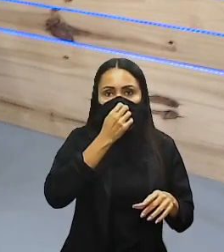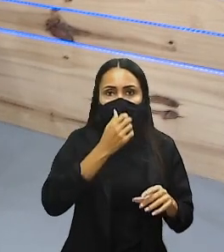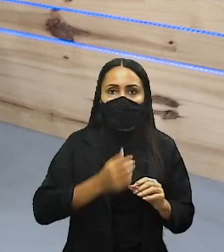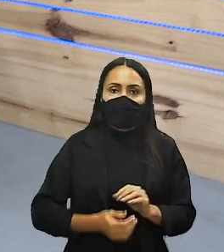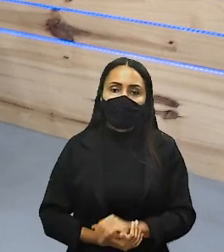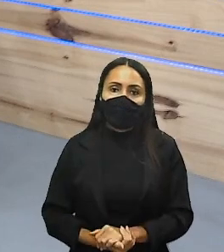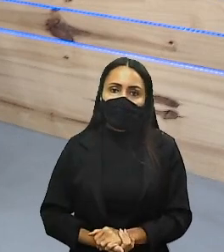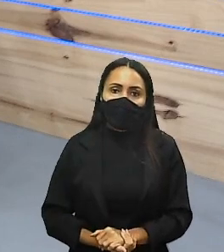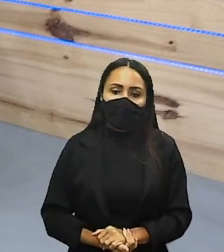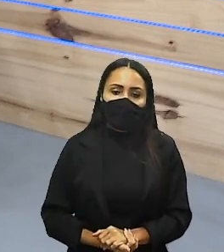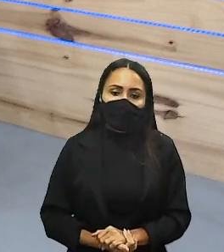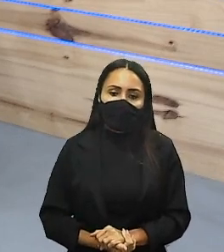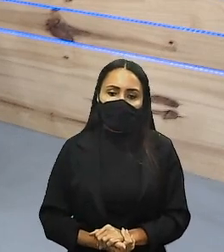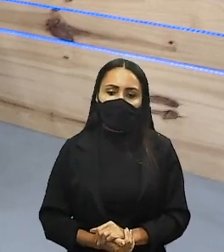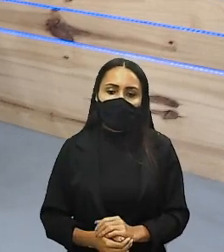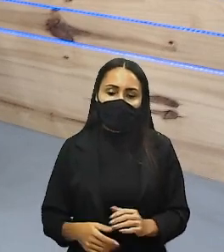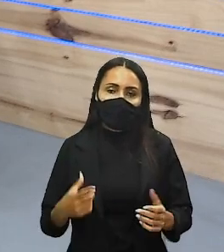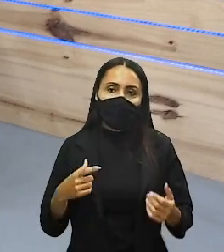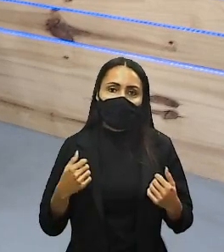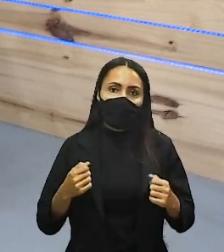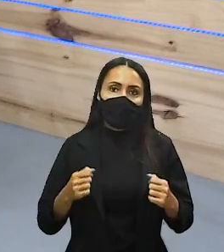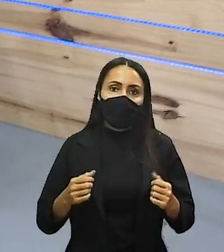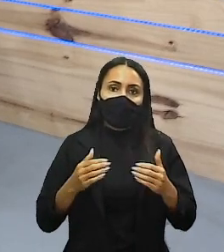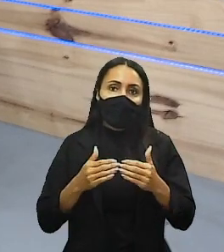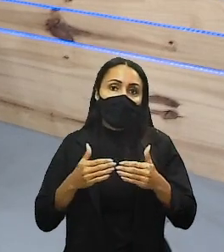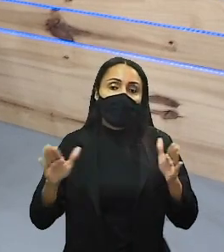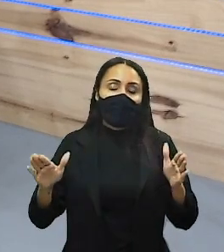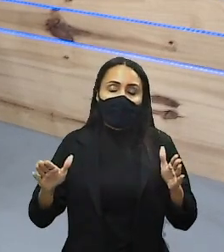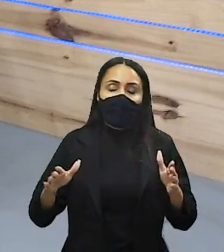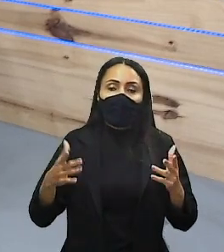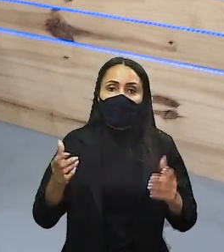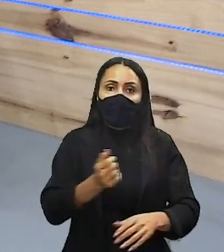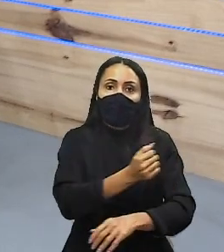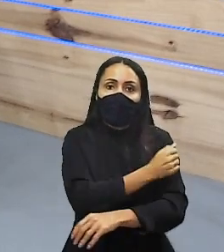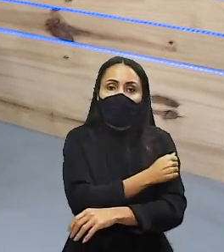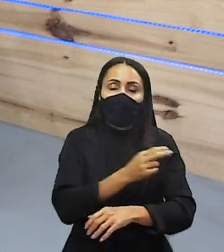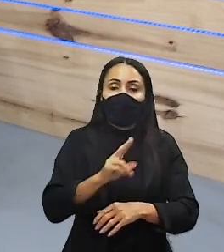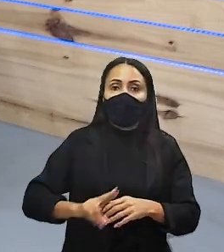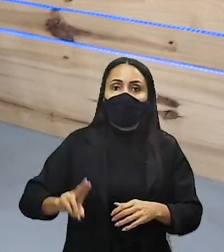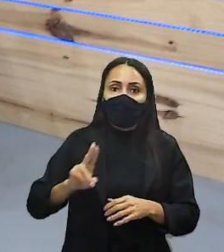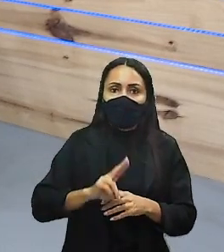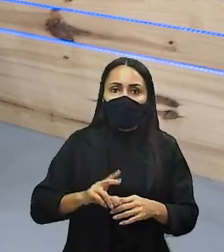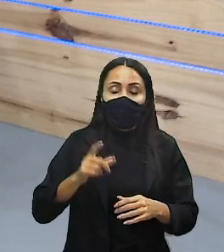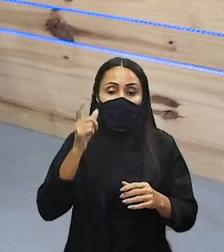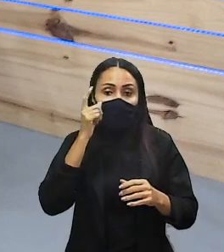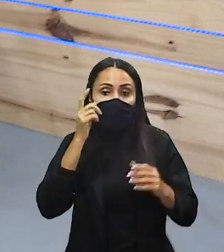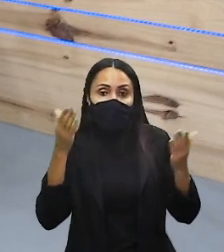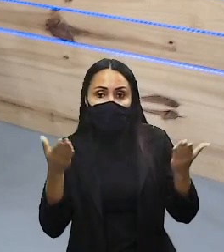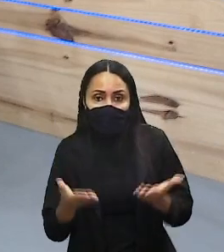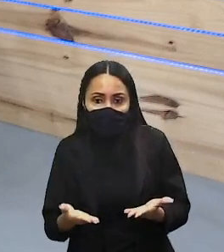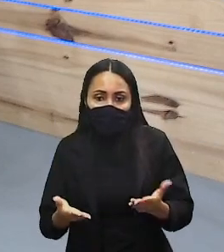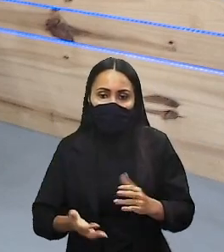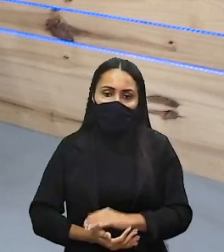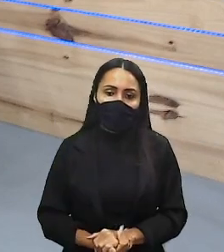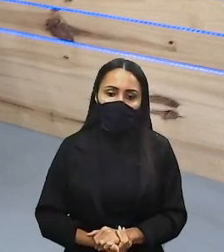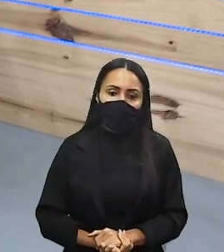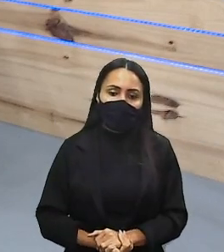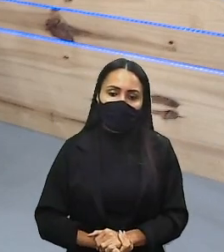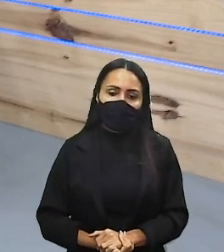dança. Então, essas coisas a gente tem que abrir, que o aluno fica, que o usuário fique interessado em estar lá com você.